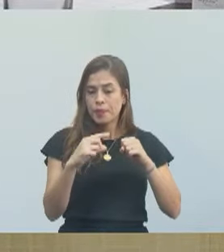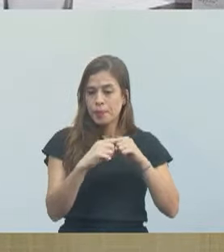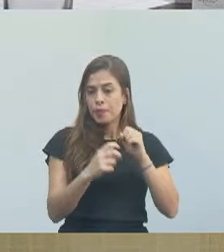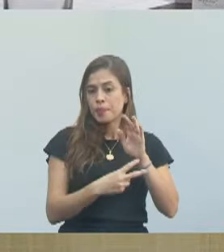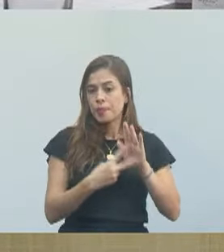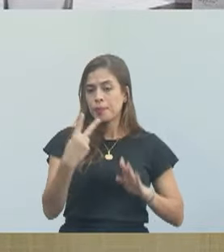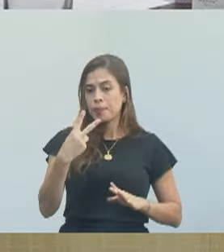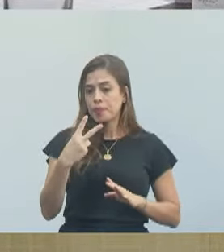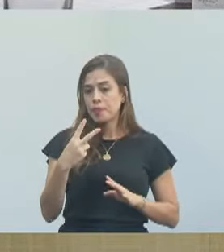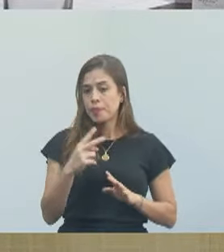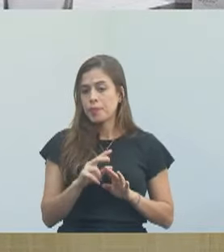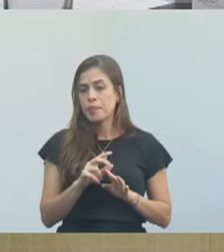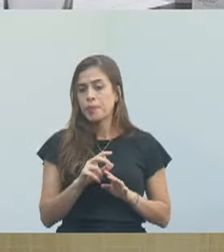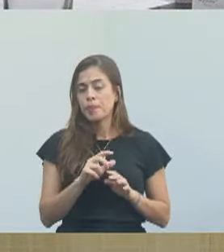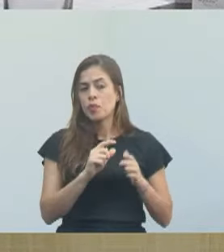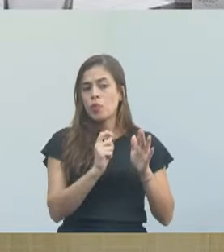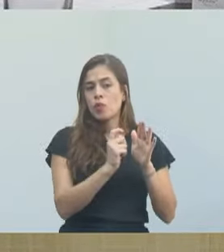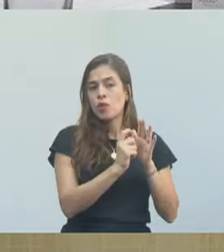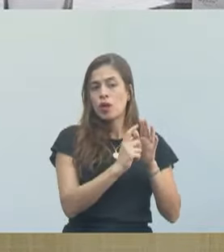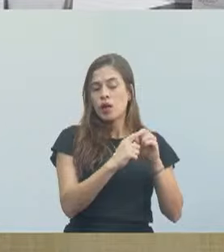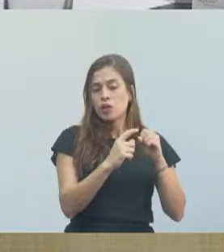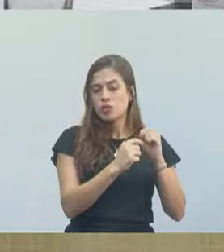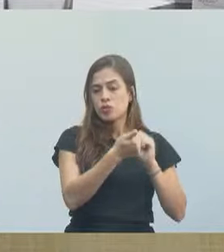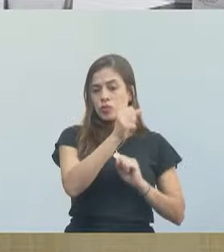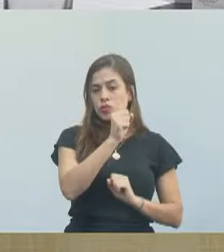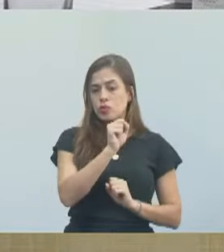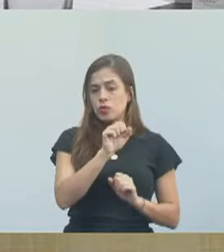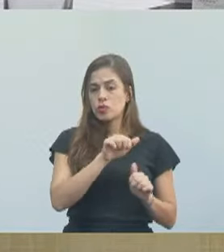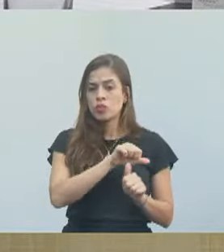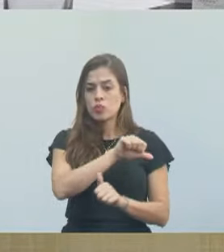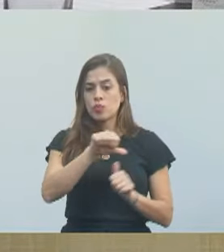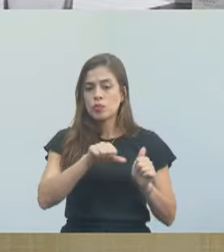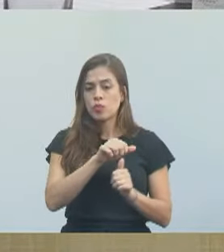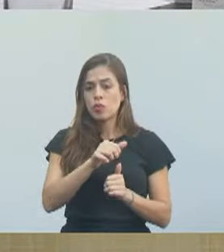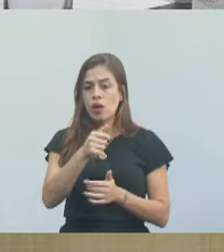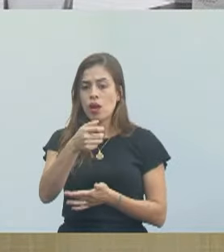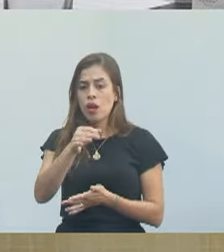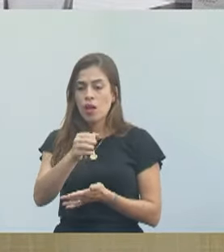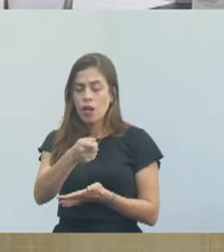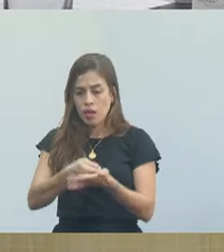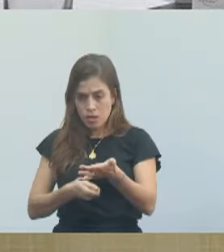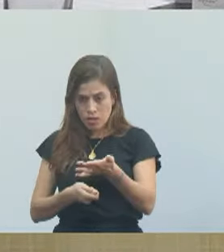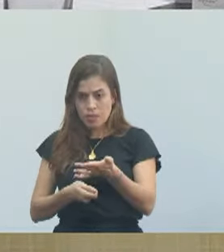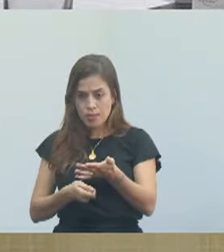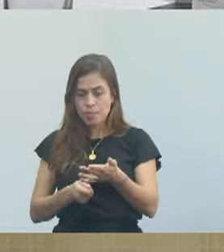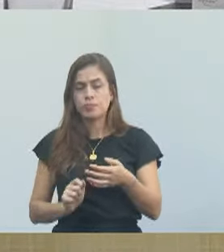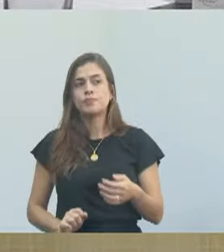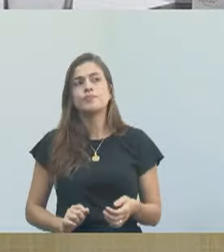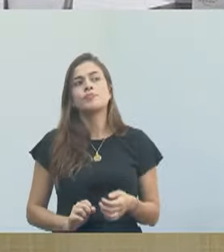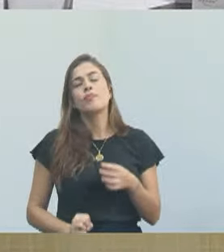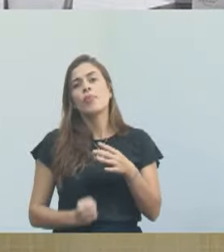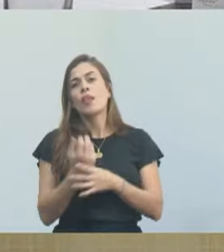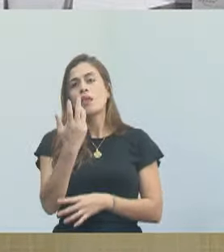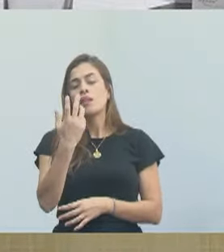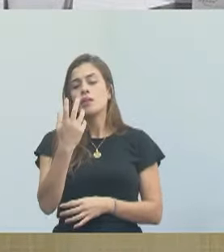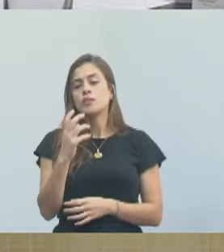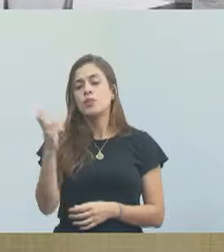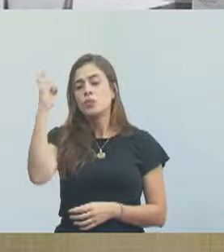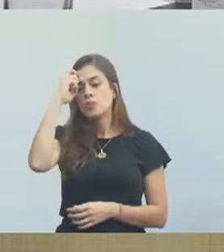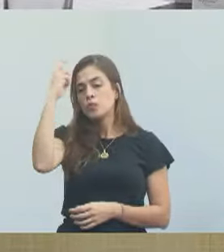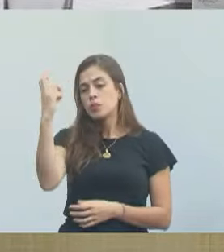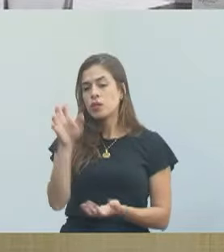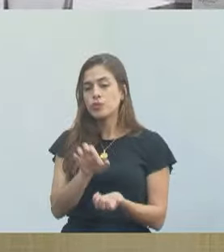capítulo do artigo 18 passa a constar com a seguinte redação. Artigo 18. A Fundação Cultural de Jacareí José Maria de